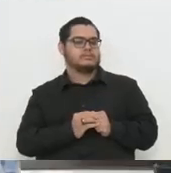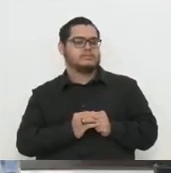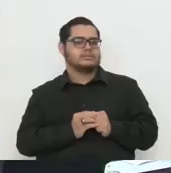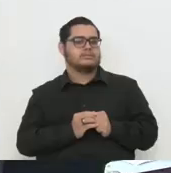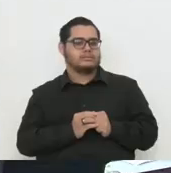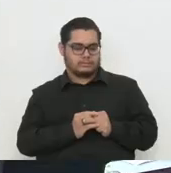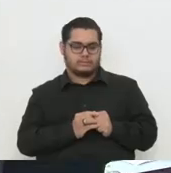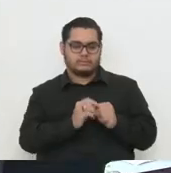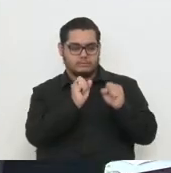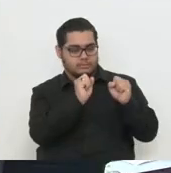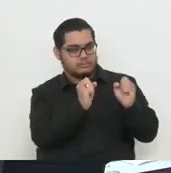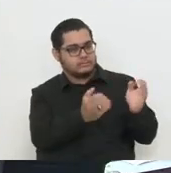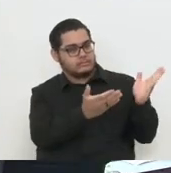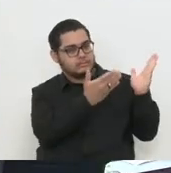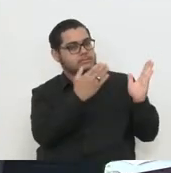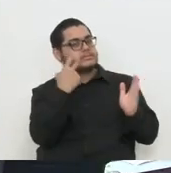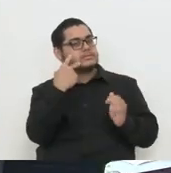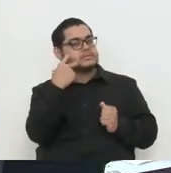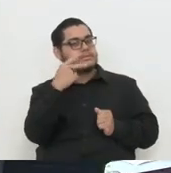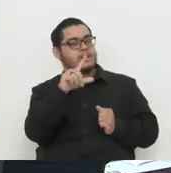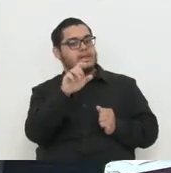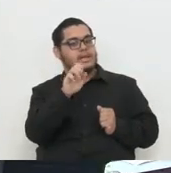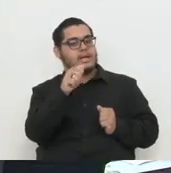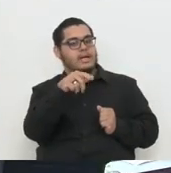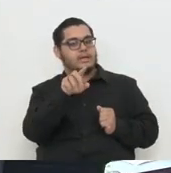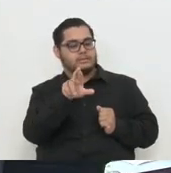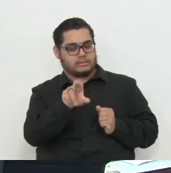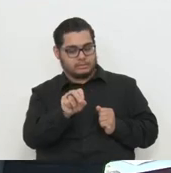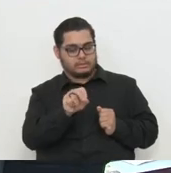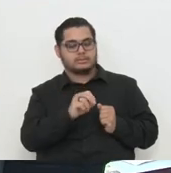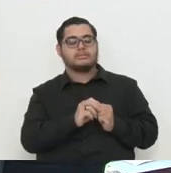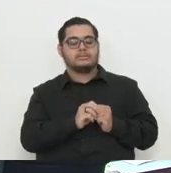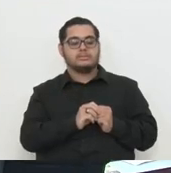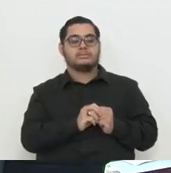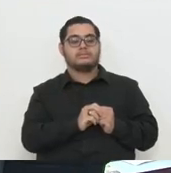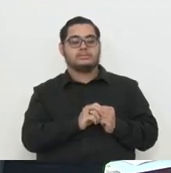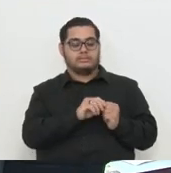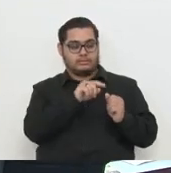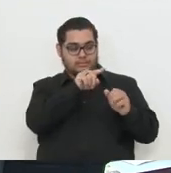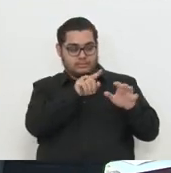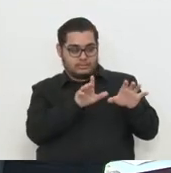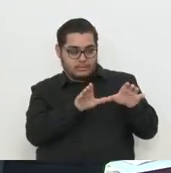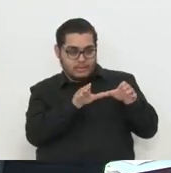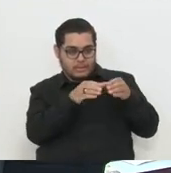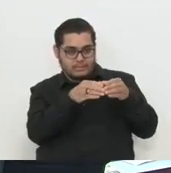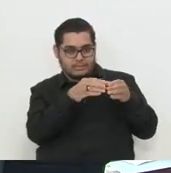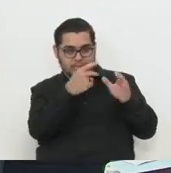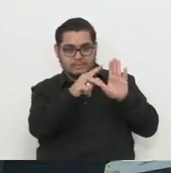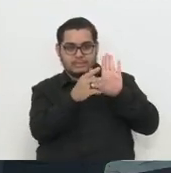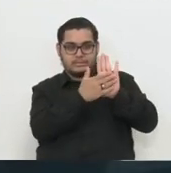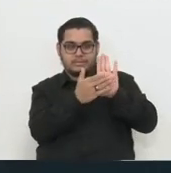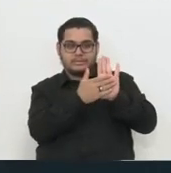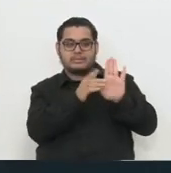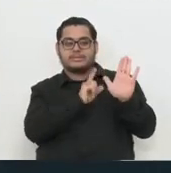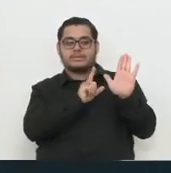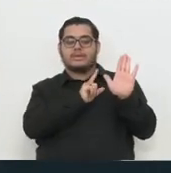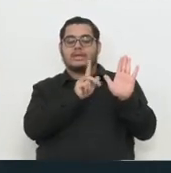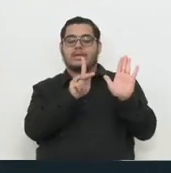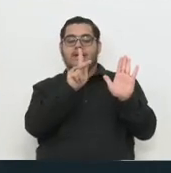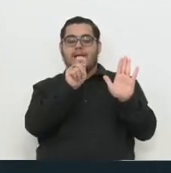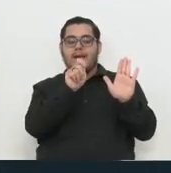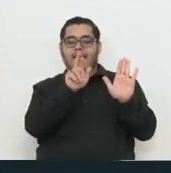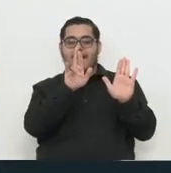pela ordem Vereador Leandro Dourado é a comissão proposta pela vereadora Karina soltou que